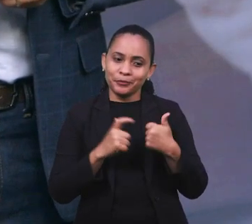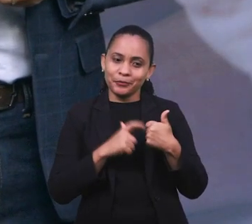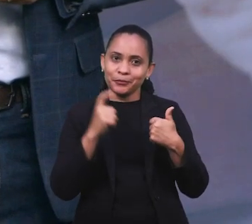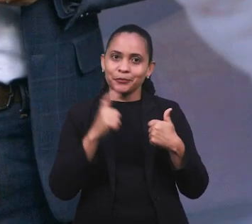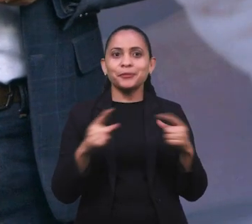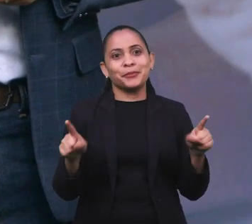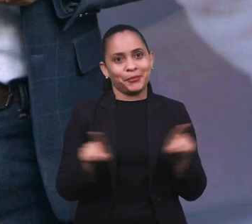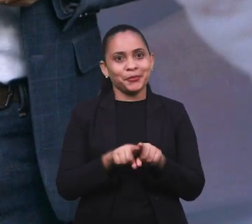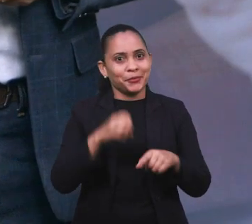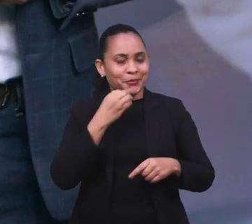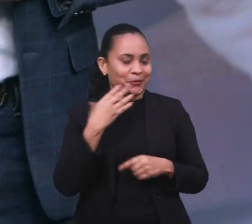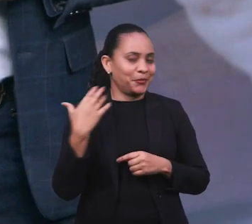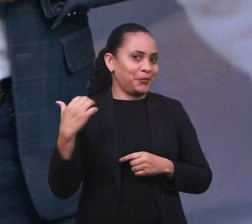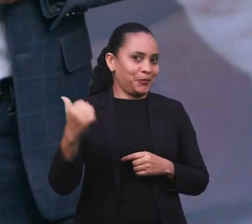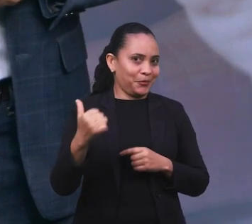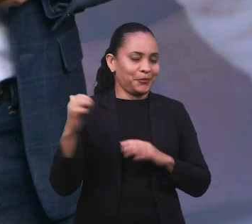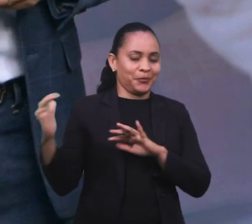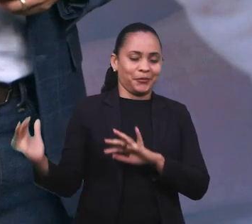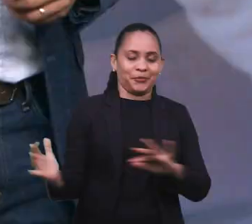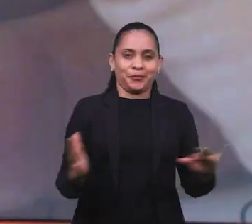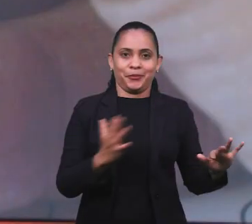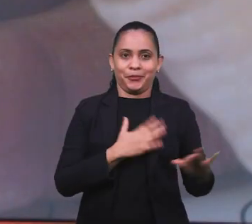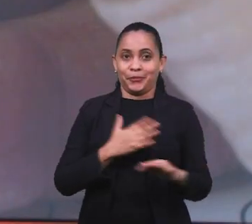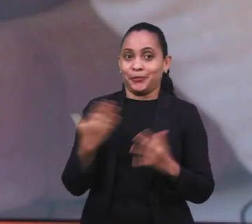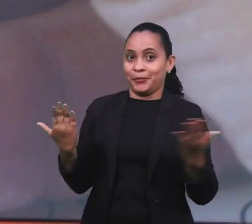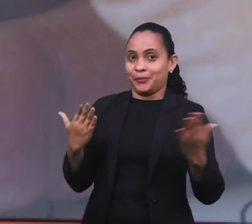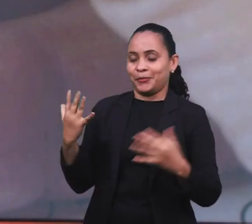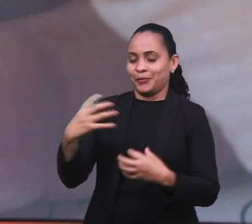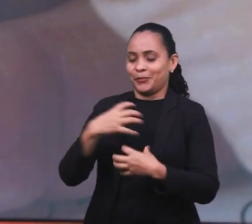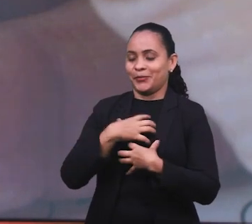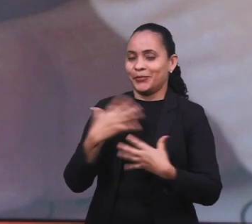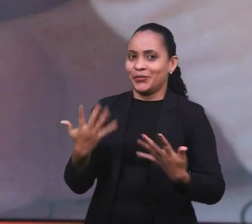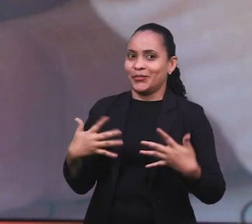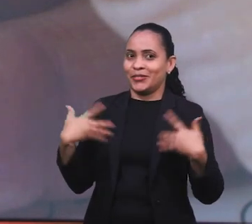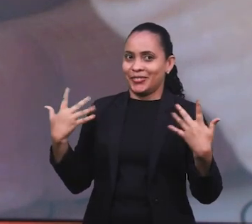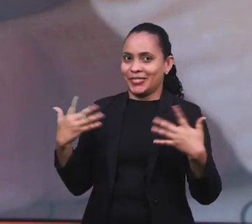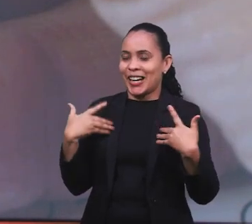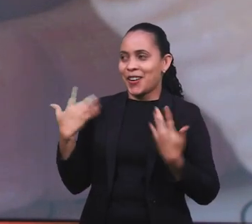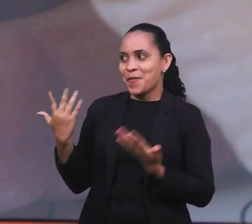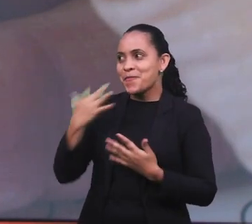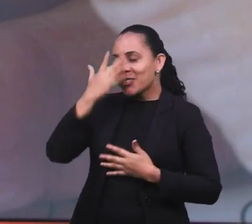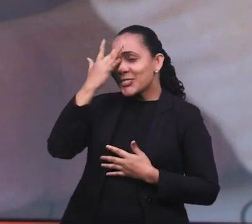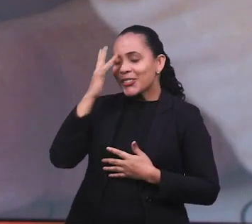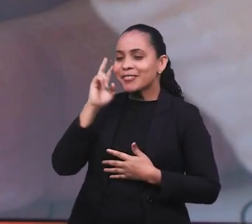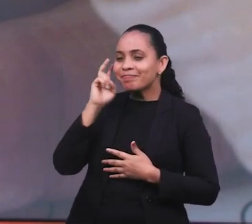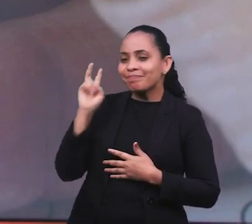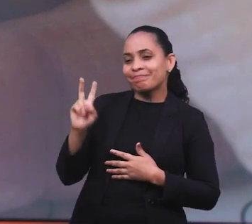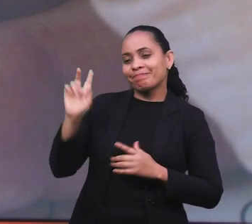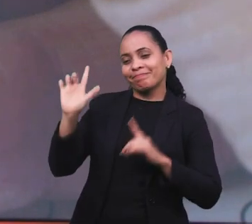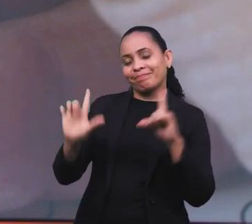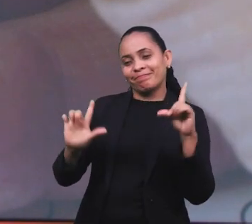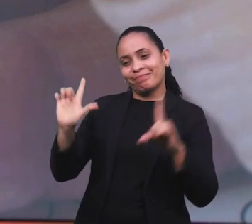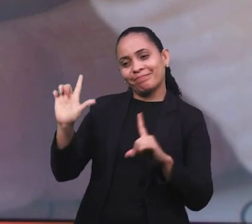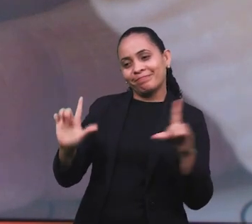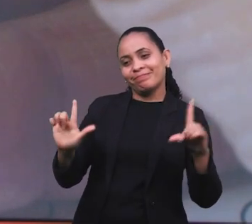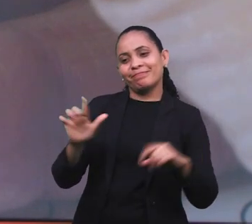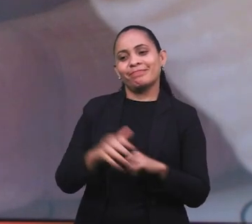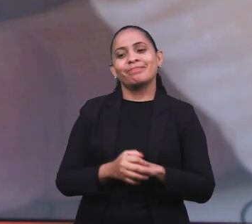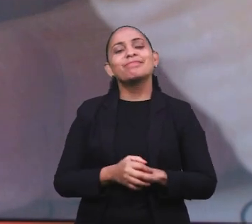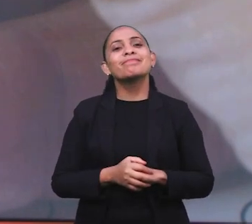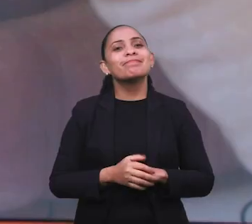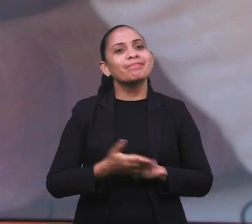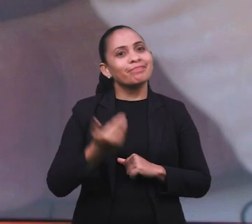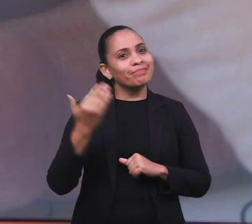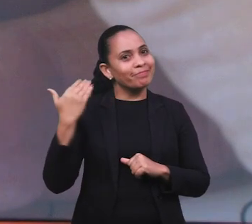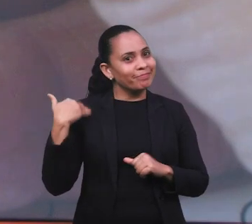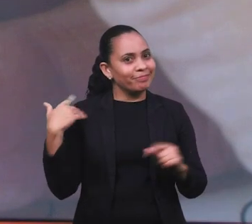para concurso, tudo bem? Vamos ver aqui alguns depoimentos que nos alegram muito de pessoas que assistiram aí o nosso programa, os